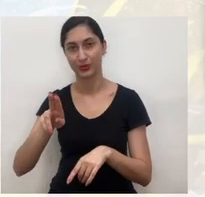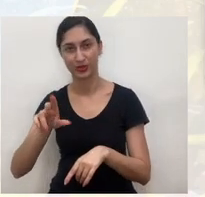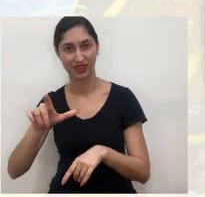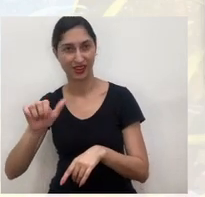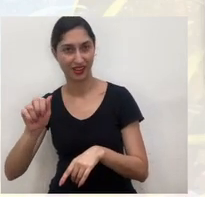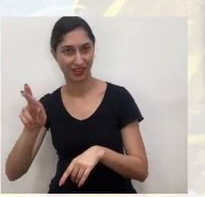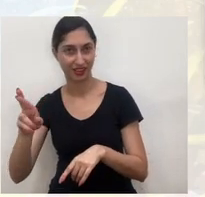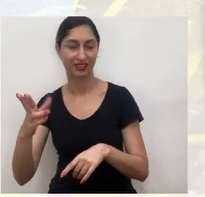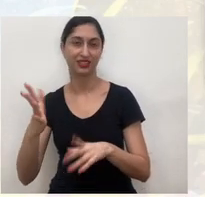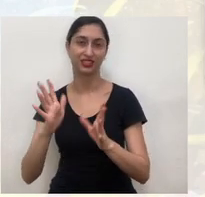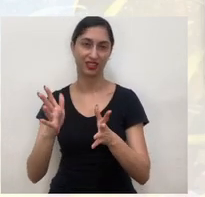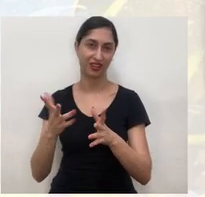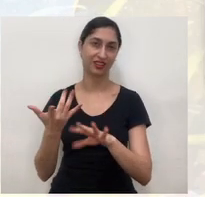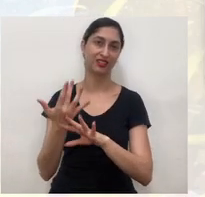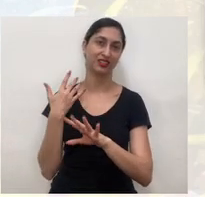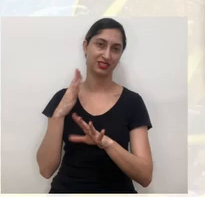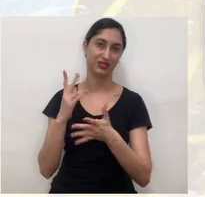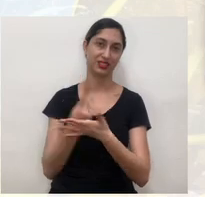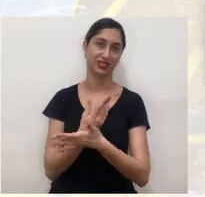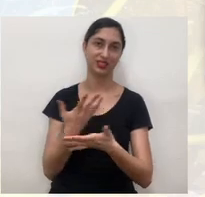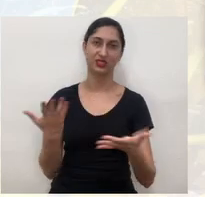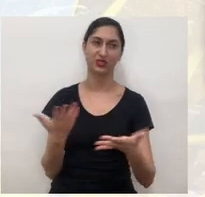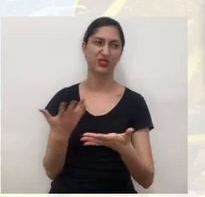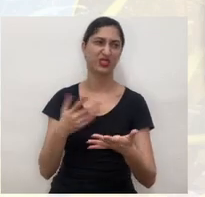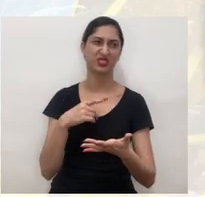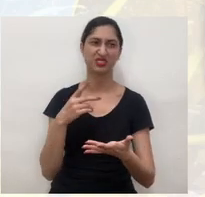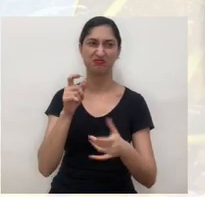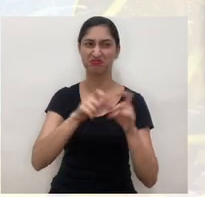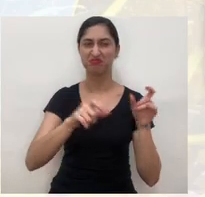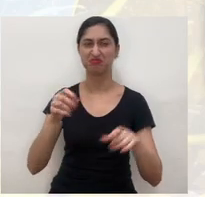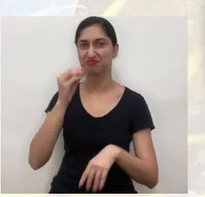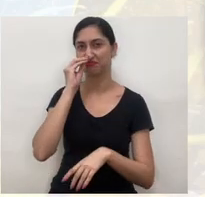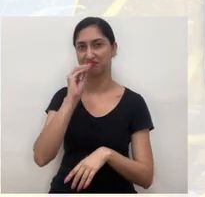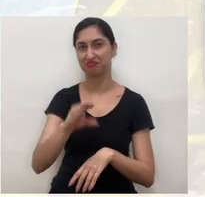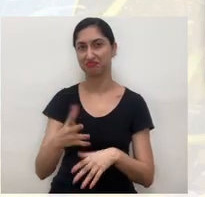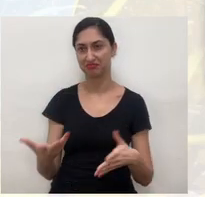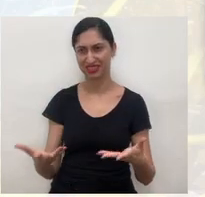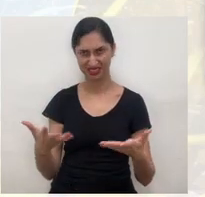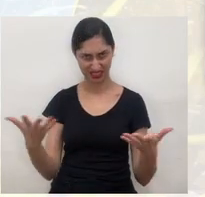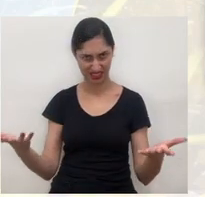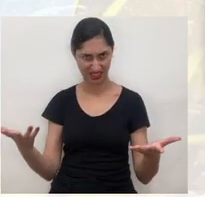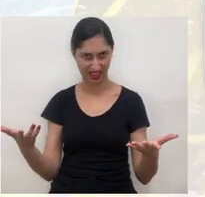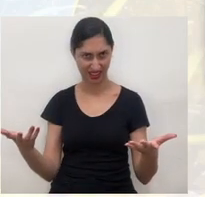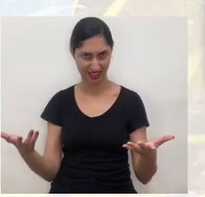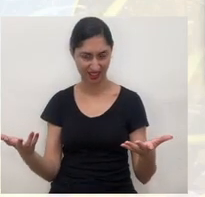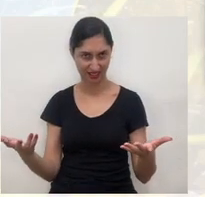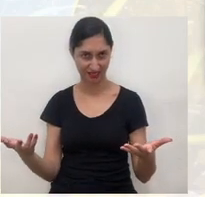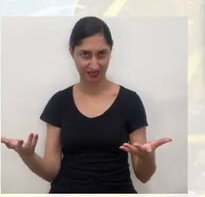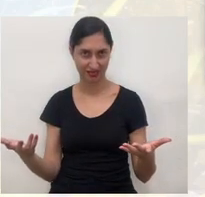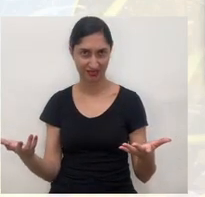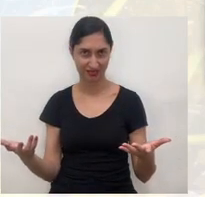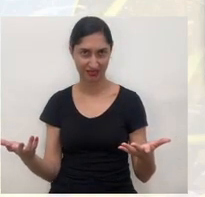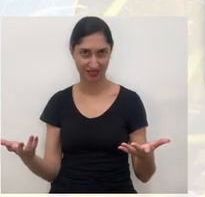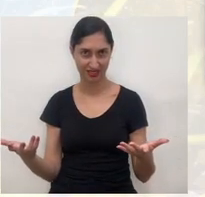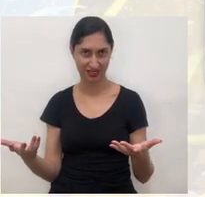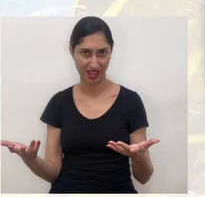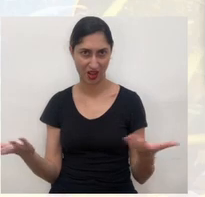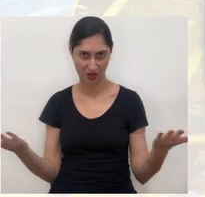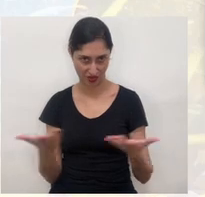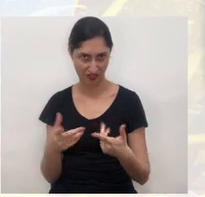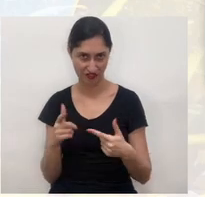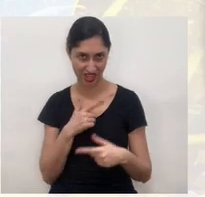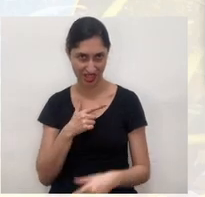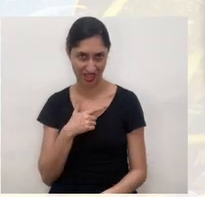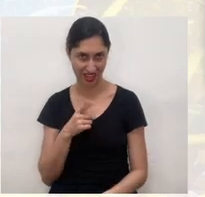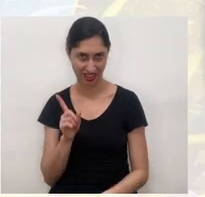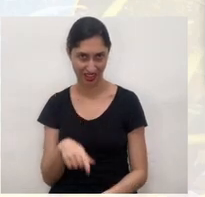ela, né? Não se fala mais da palmeira azul. Será que da palmeira triangular, será que ela ficou mais feia? Não